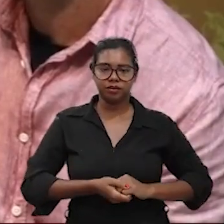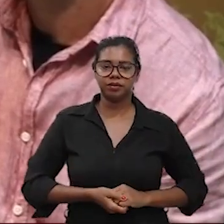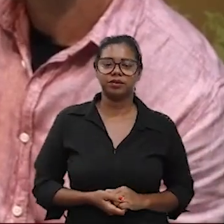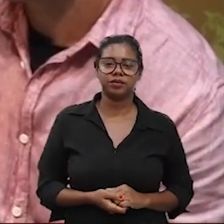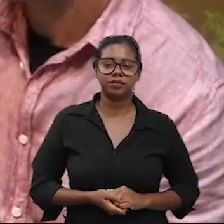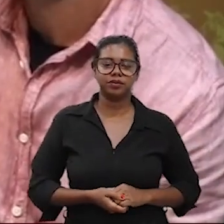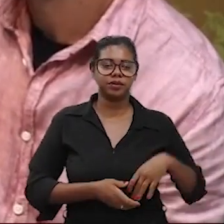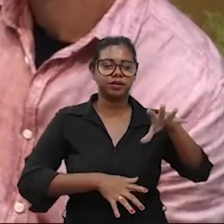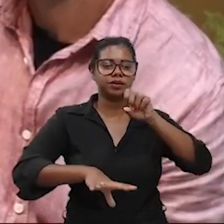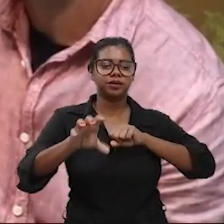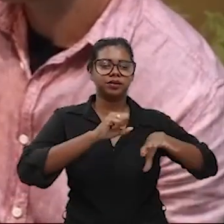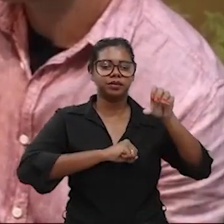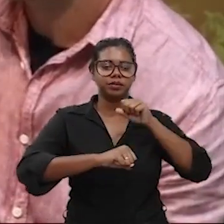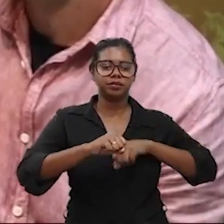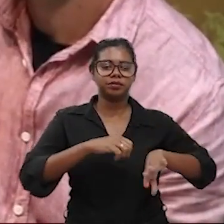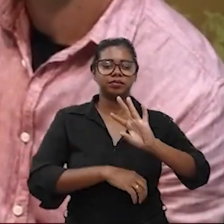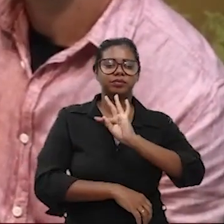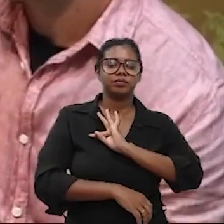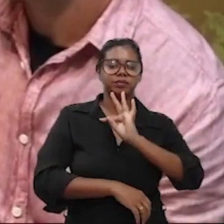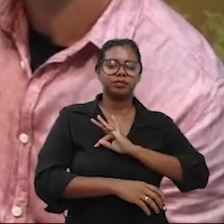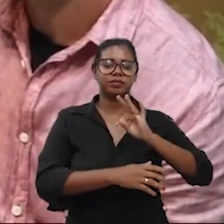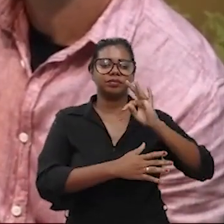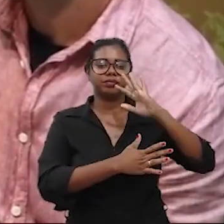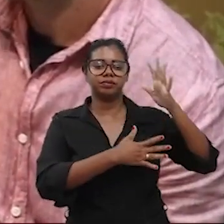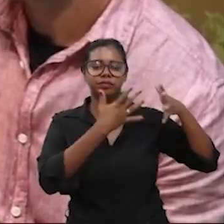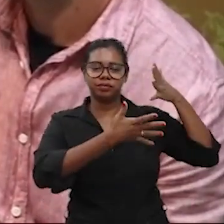várias técnicas, sabe, várias